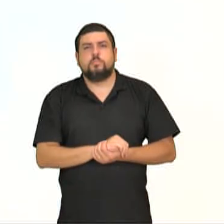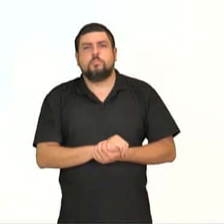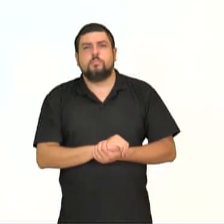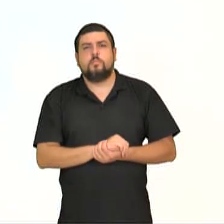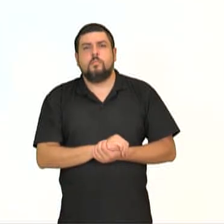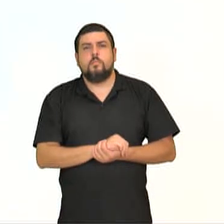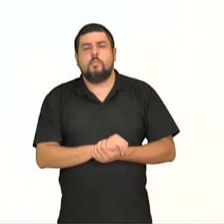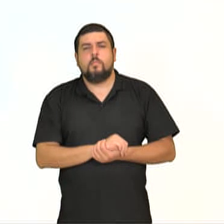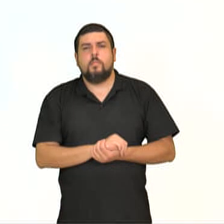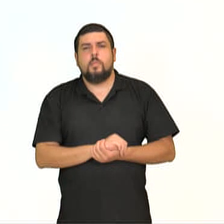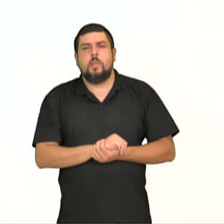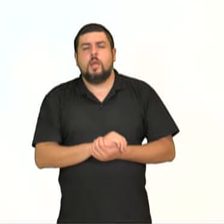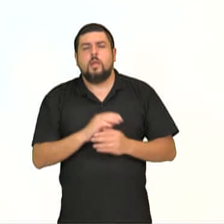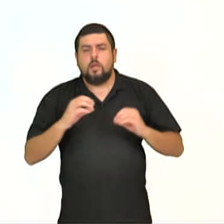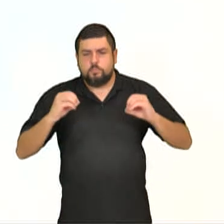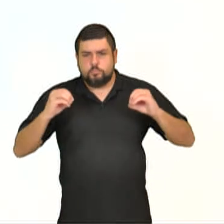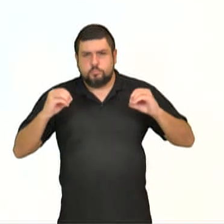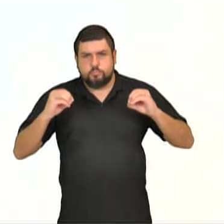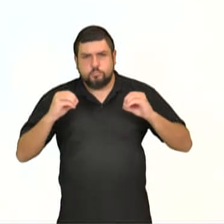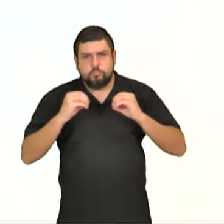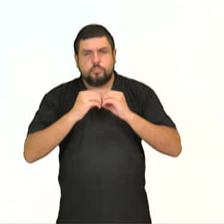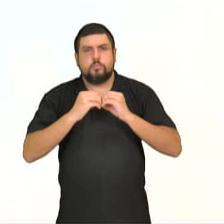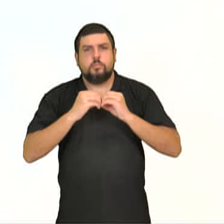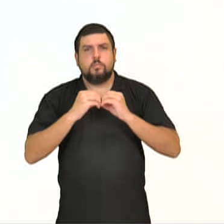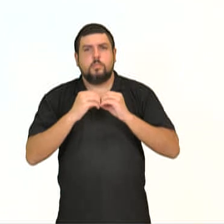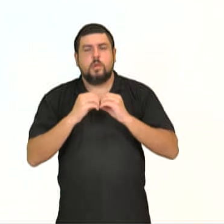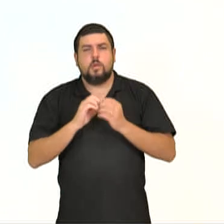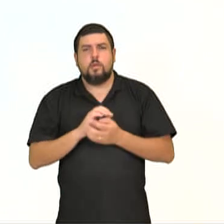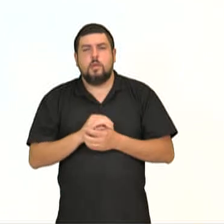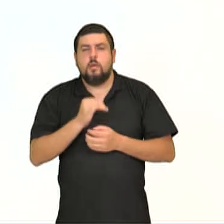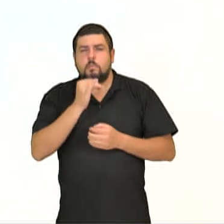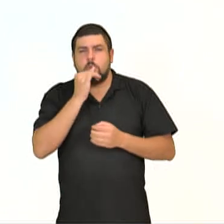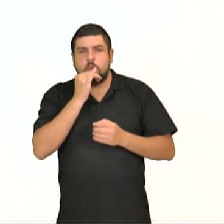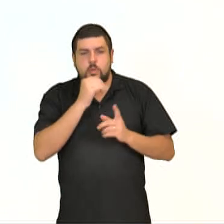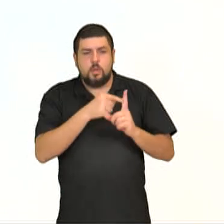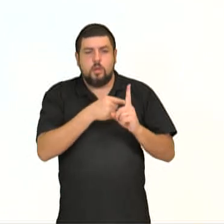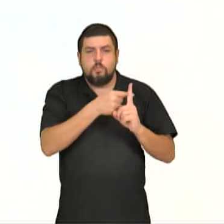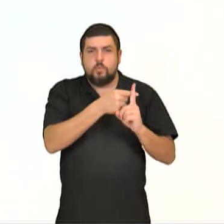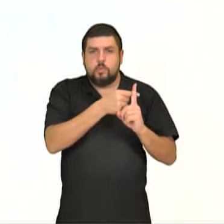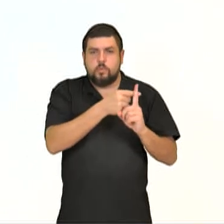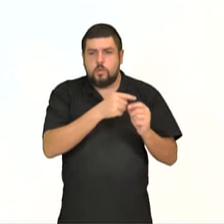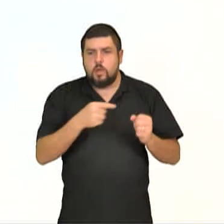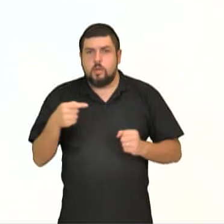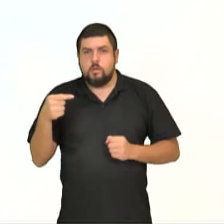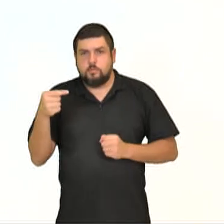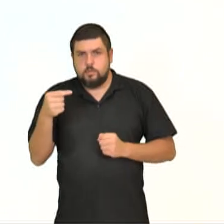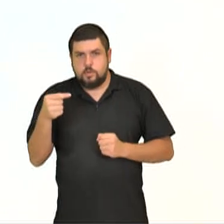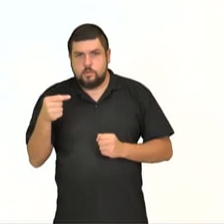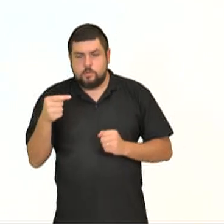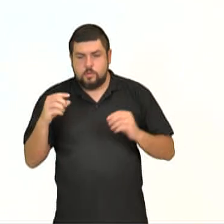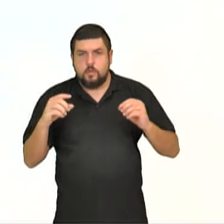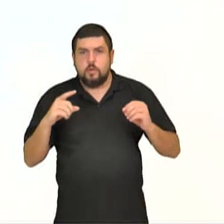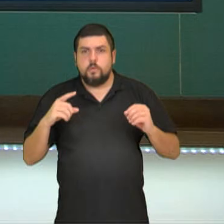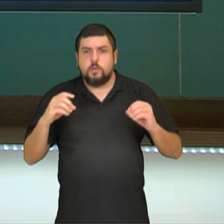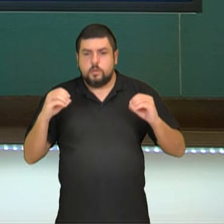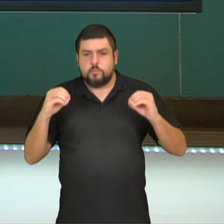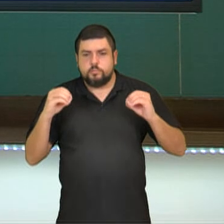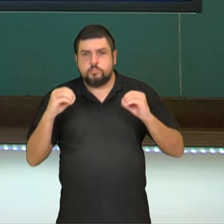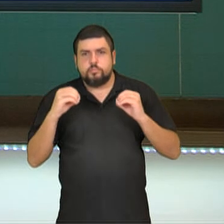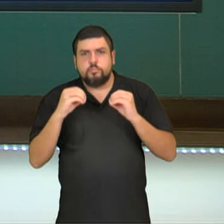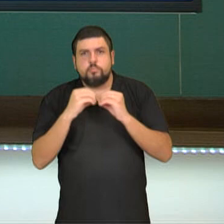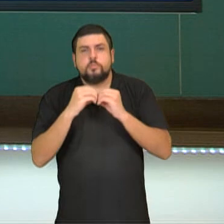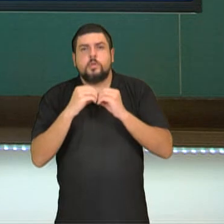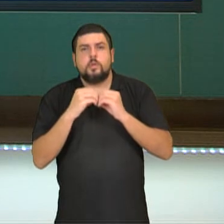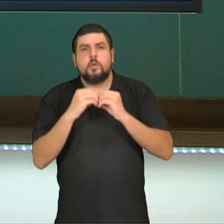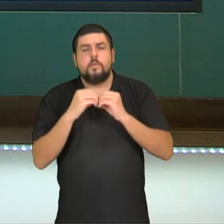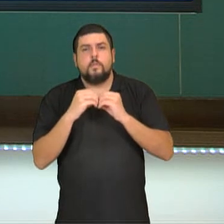campo se atraindo. Quando eu tenho uma carga positiva perto de uma carga negativa, ocorre atração, os campos se conectam,